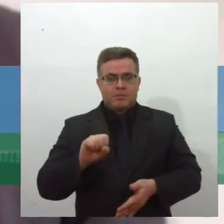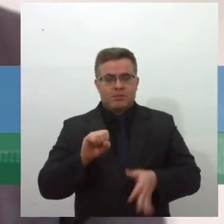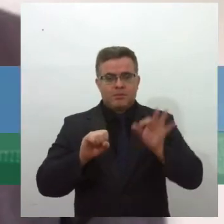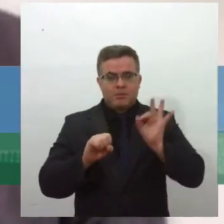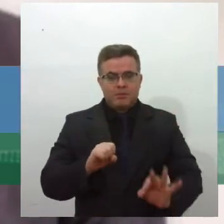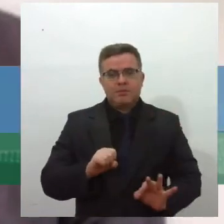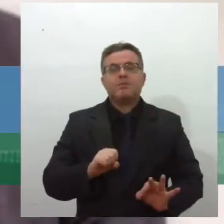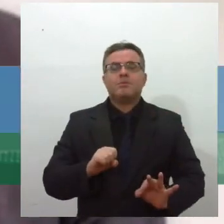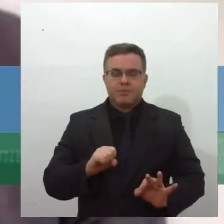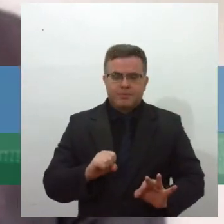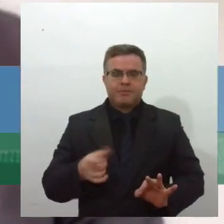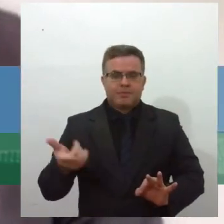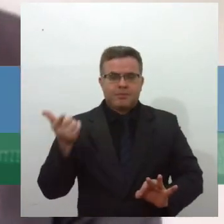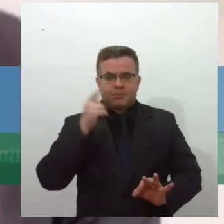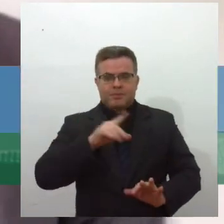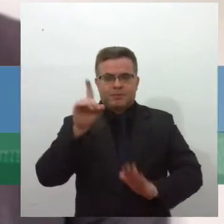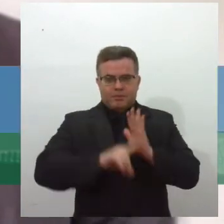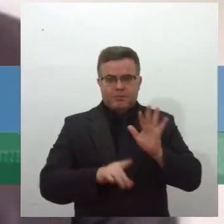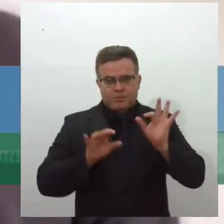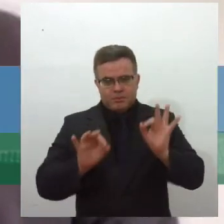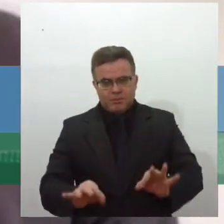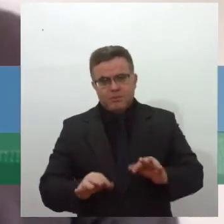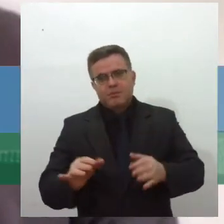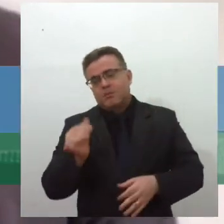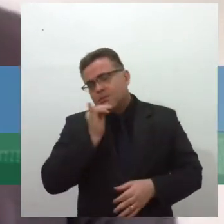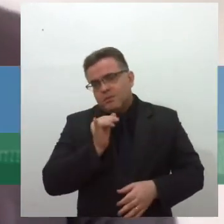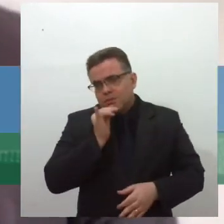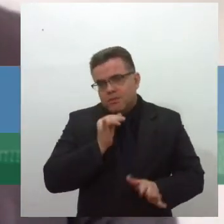Previdência, para ter direito a um benefício. Por exemplo,